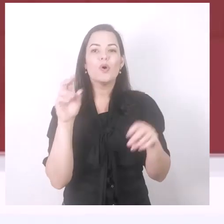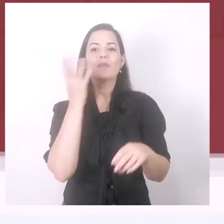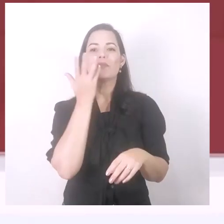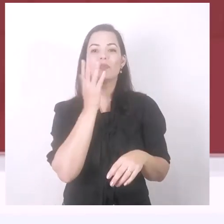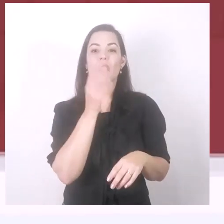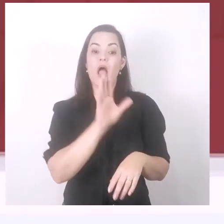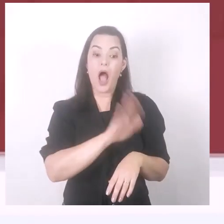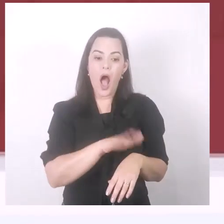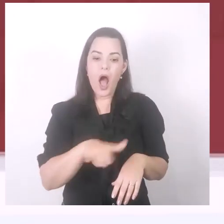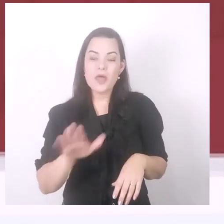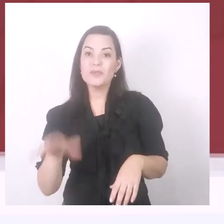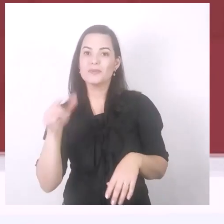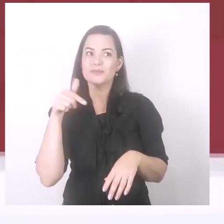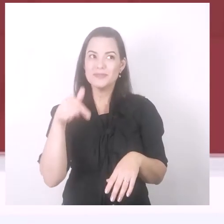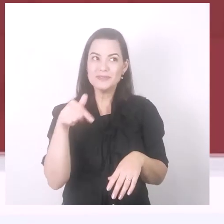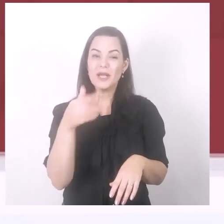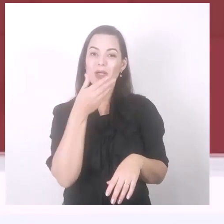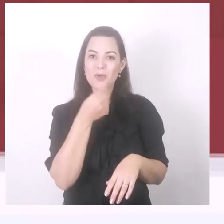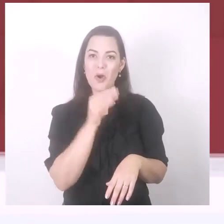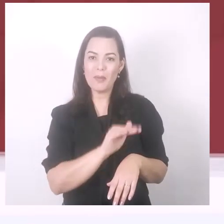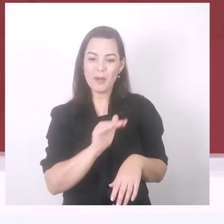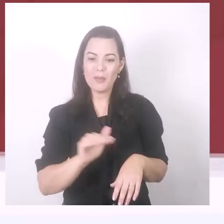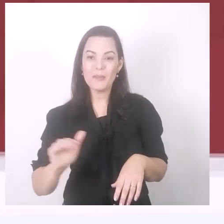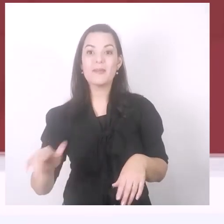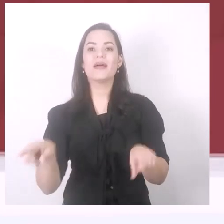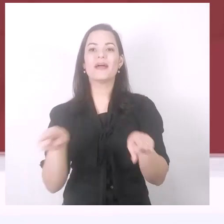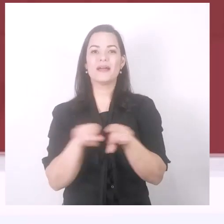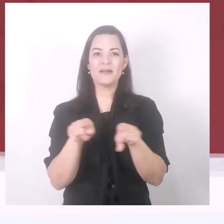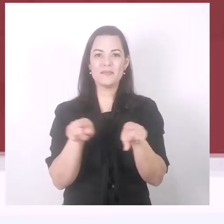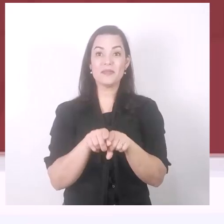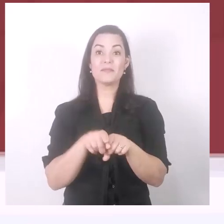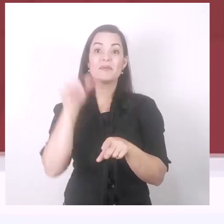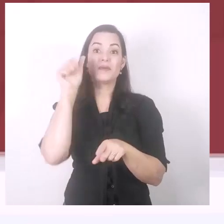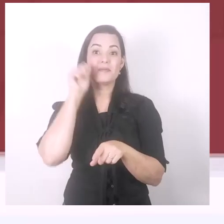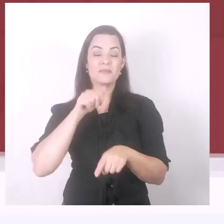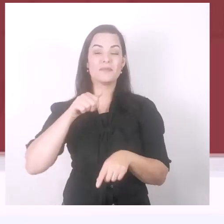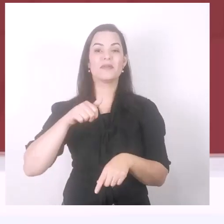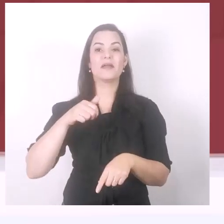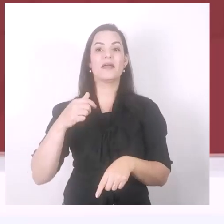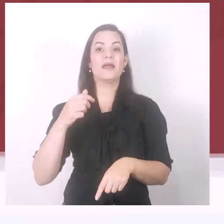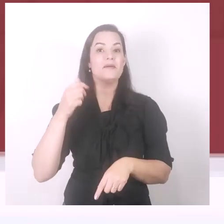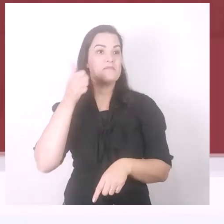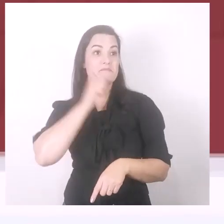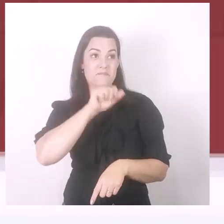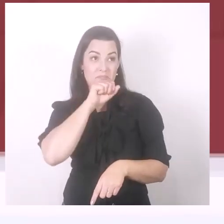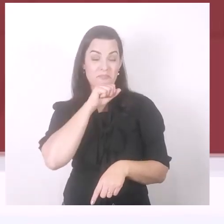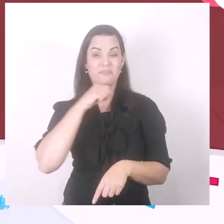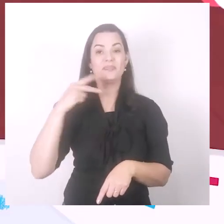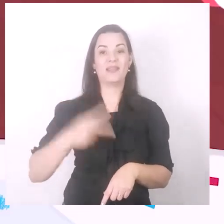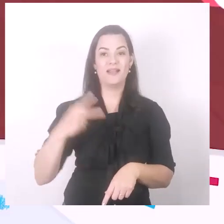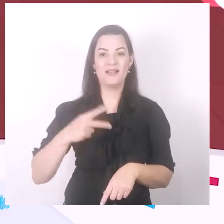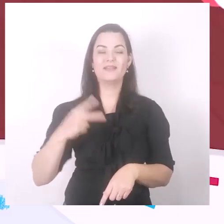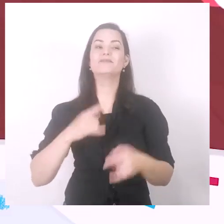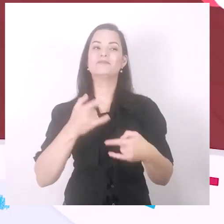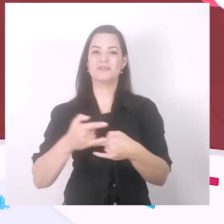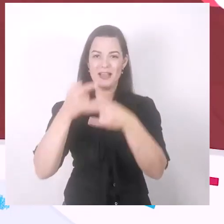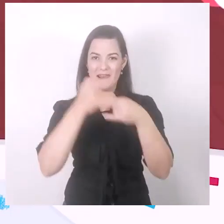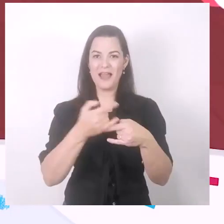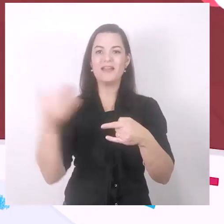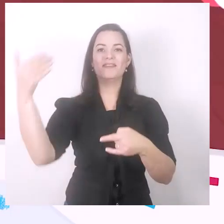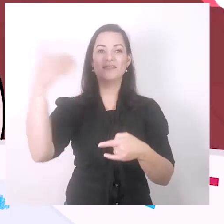também vai dar uma passadinha na nossa live. Então, como vocês já viram, vai ser uma live animada. Eu não